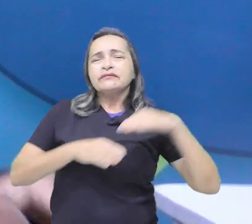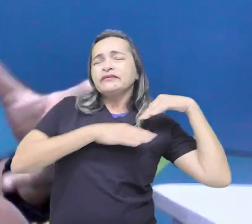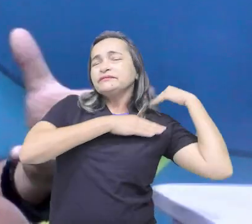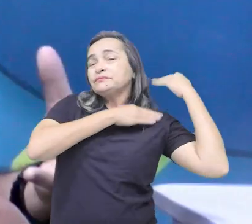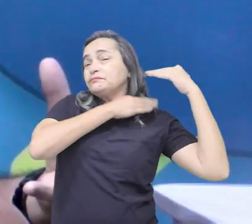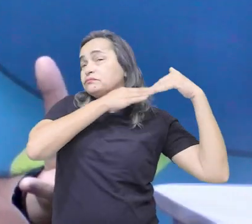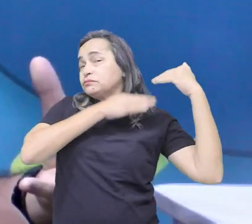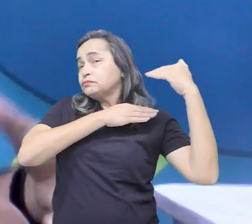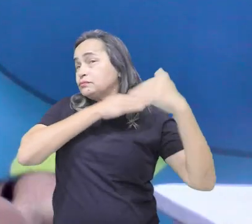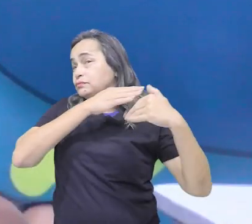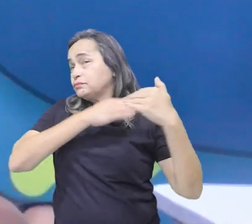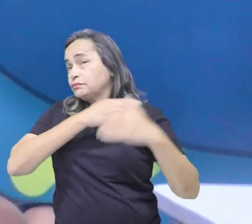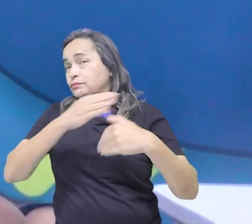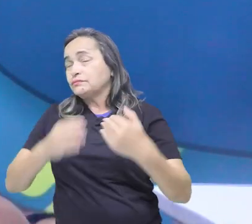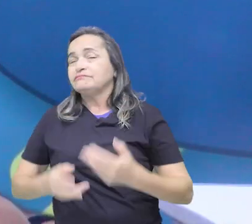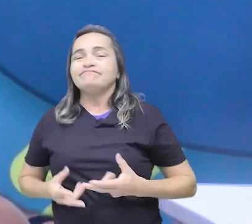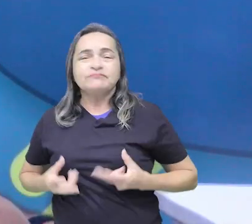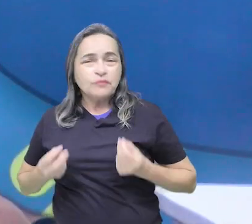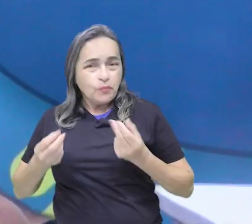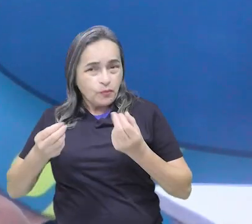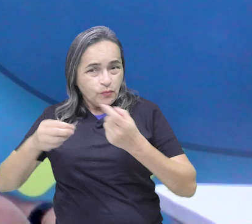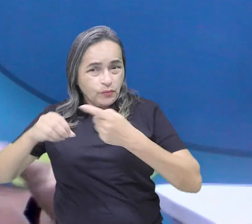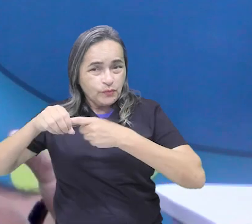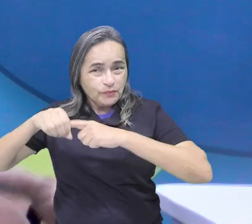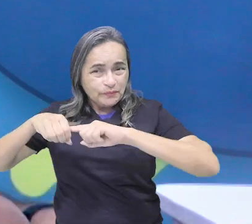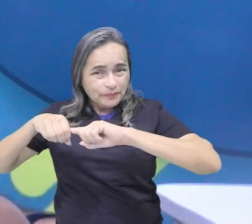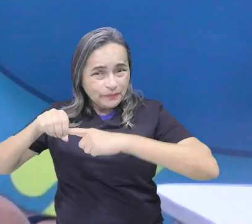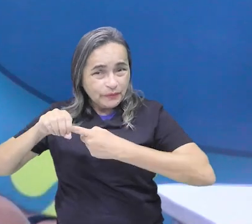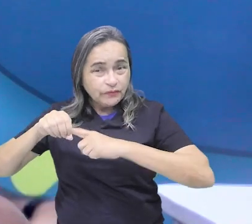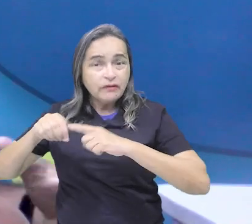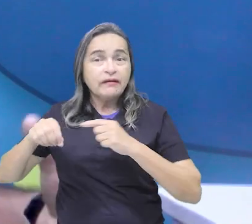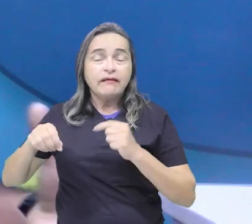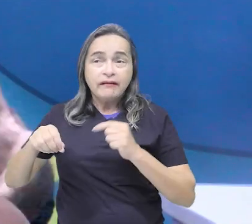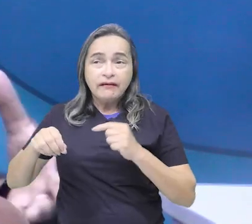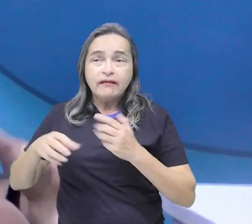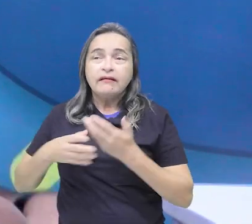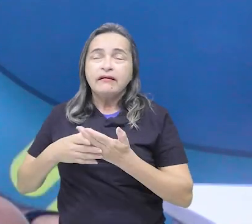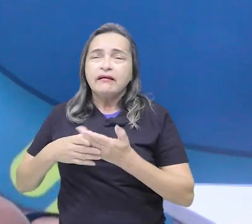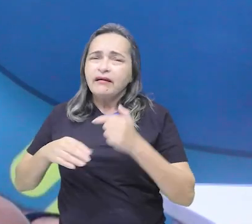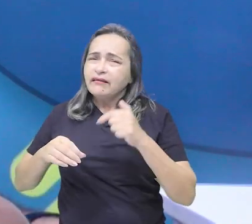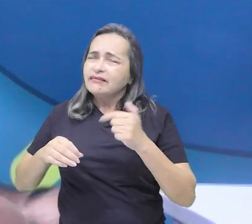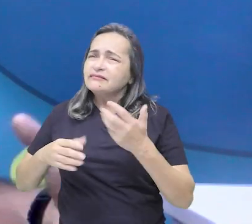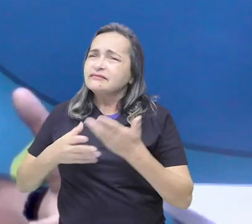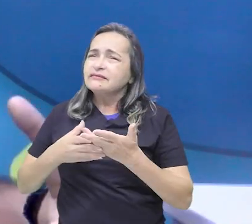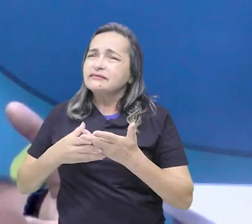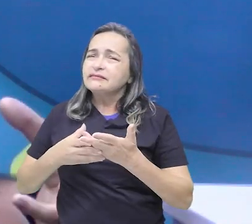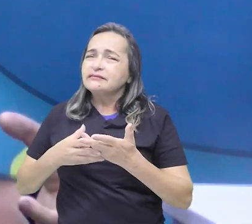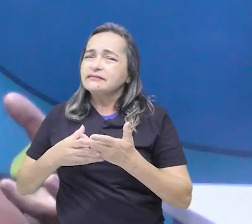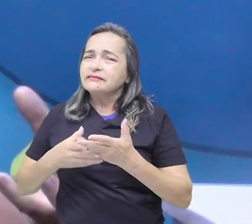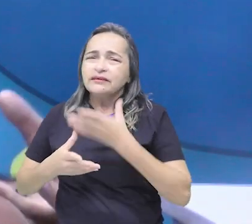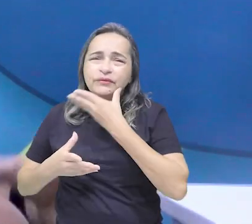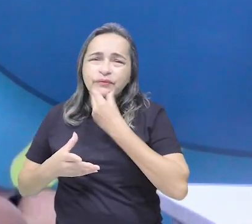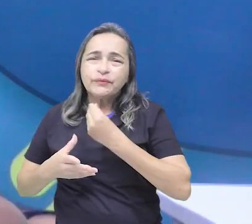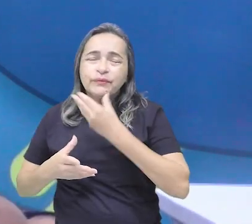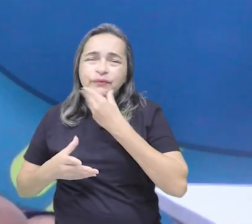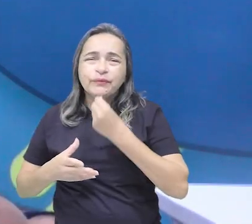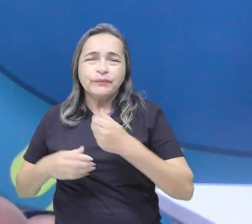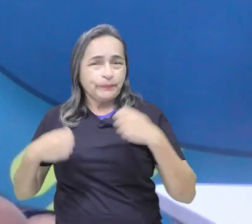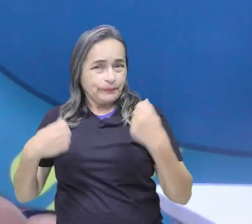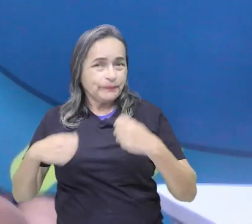E o câncer de próstata em si, por ser algo tão restrito ainda ao homem, esse